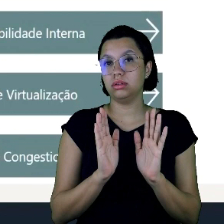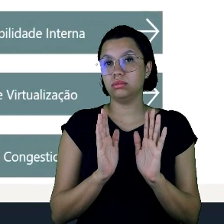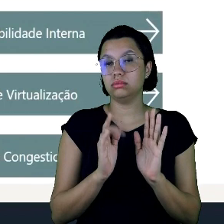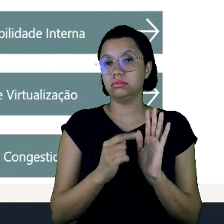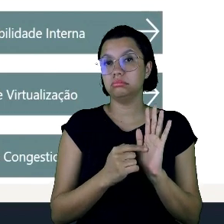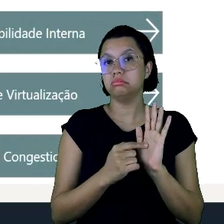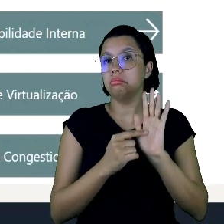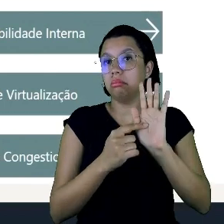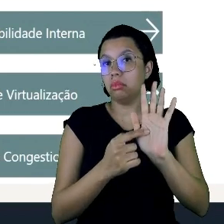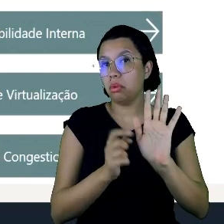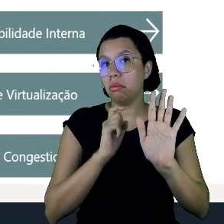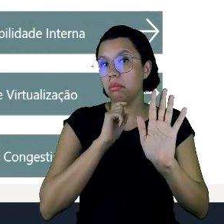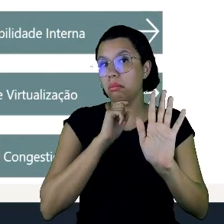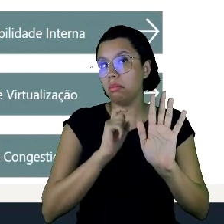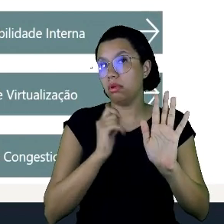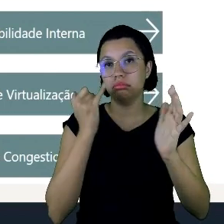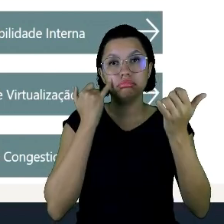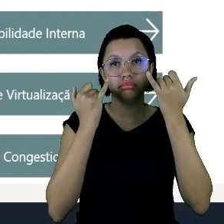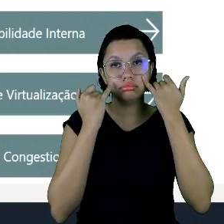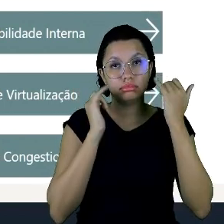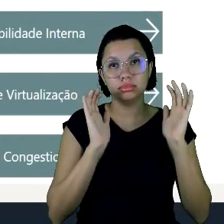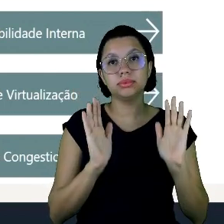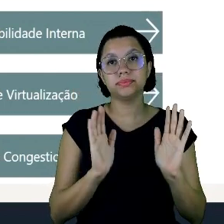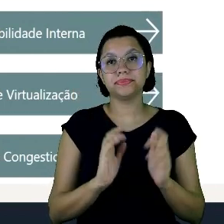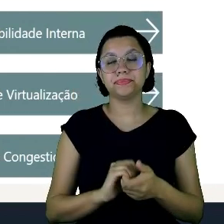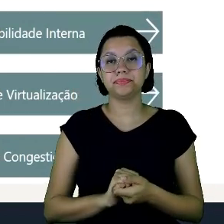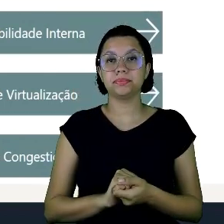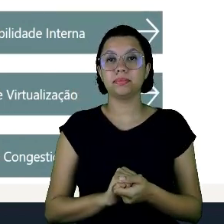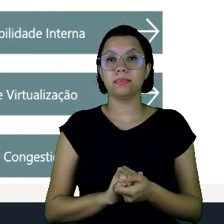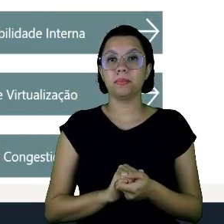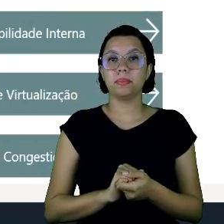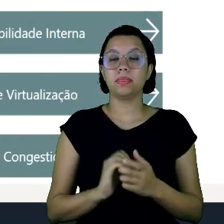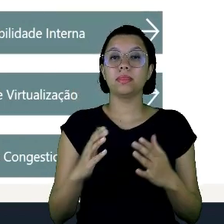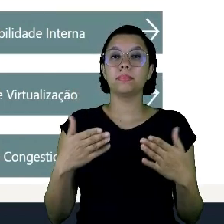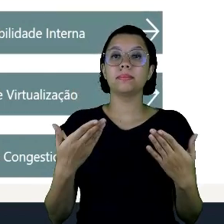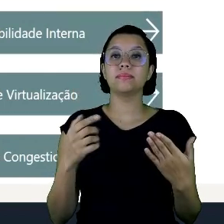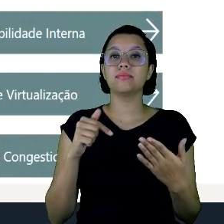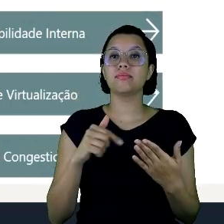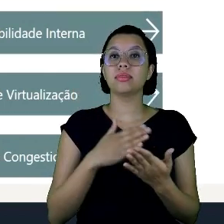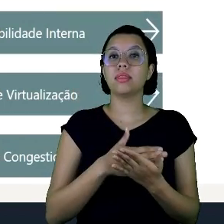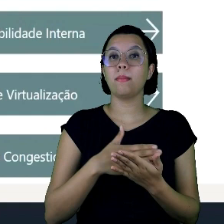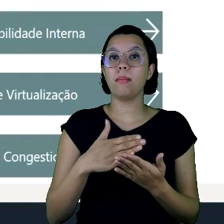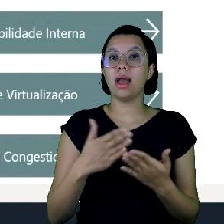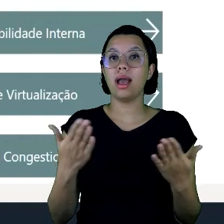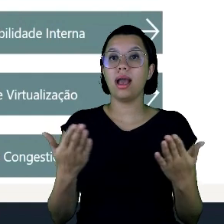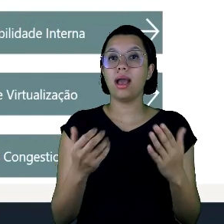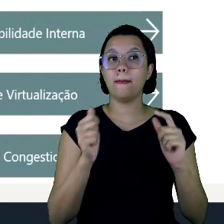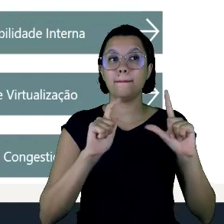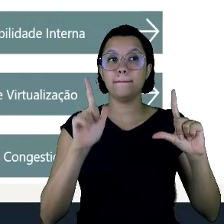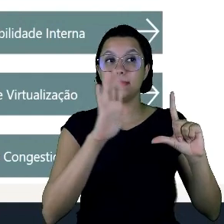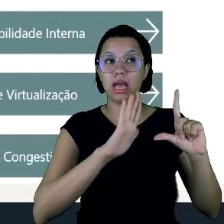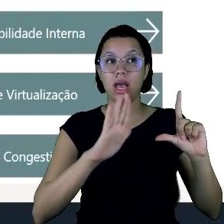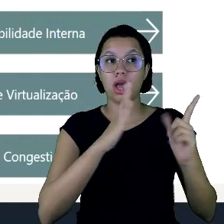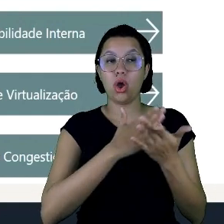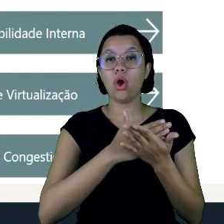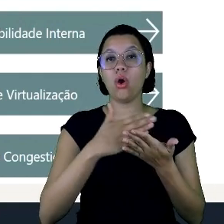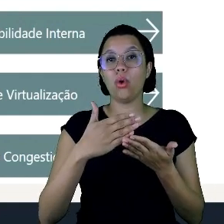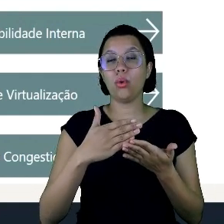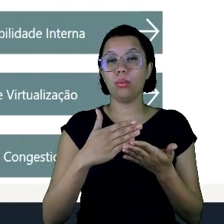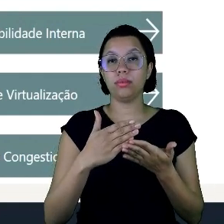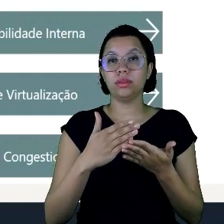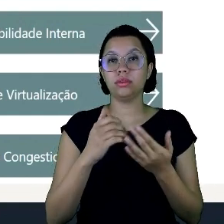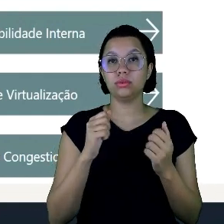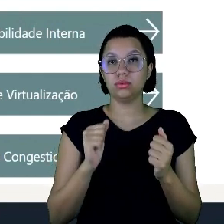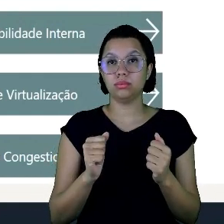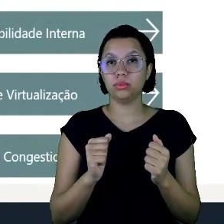Para deixar todos, para não ficar expondo dados de ninguém. E então aqui, a